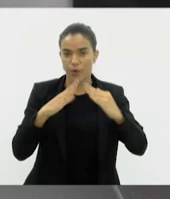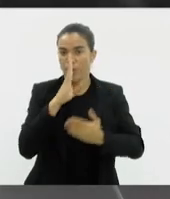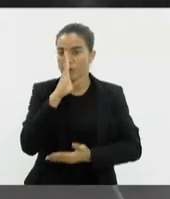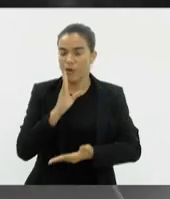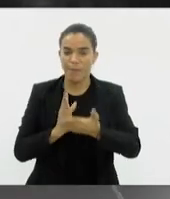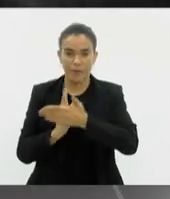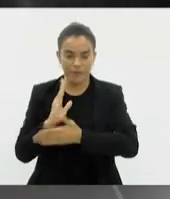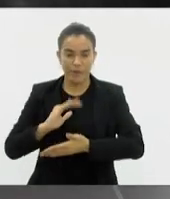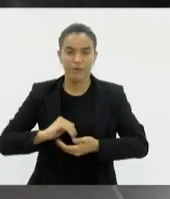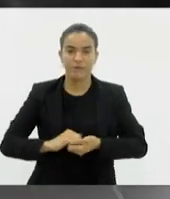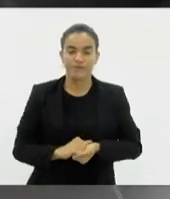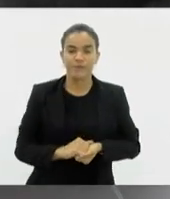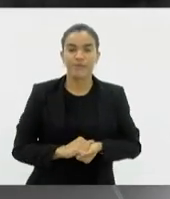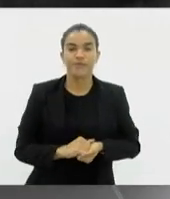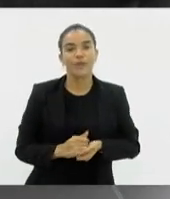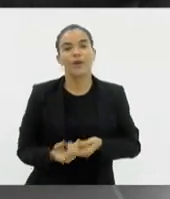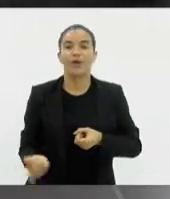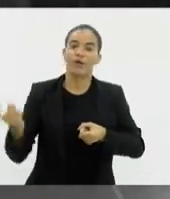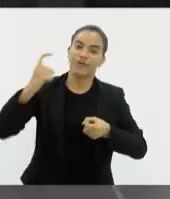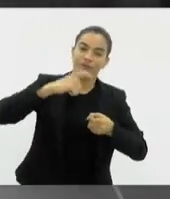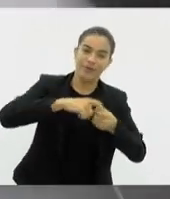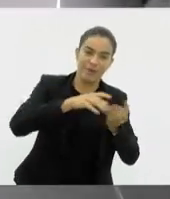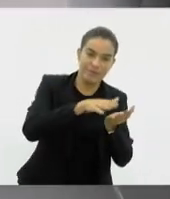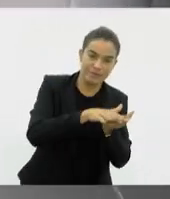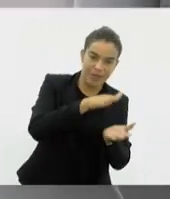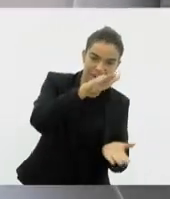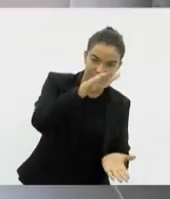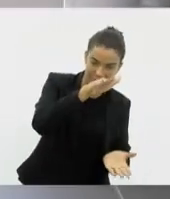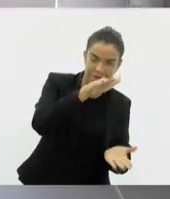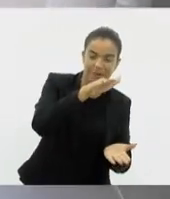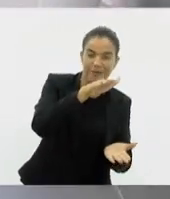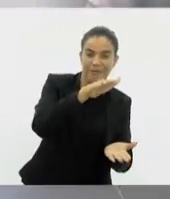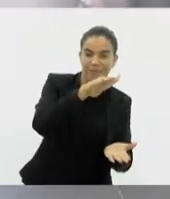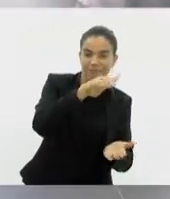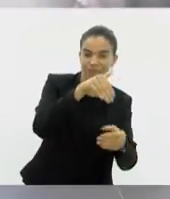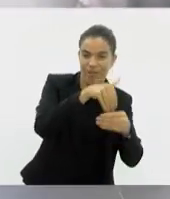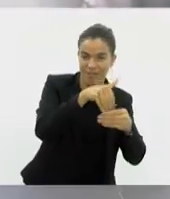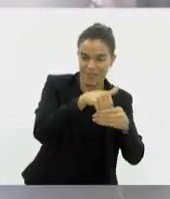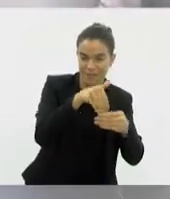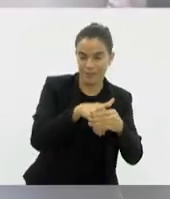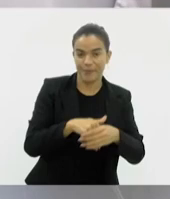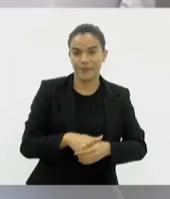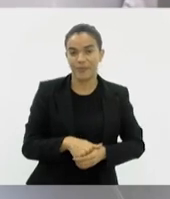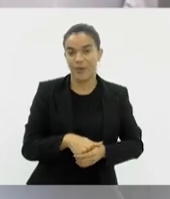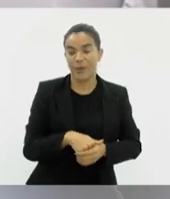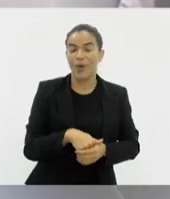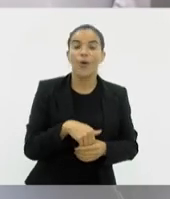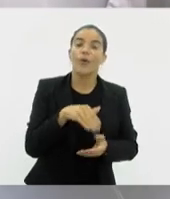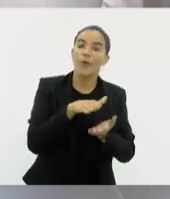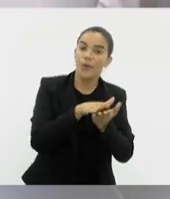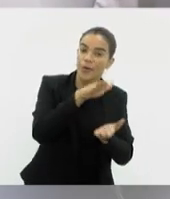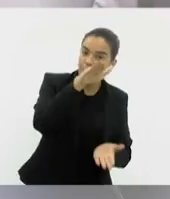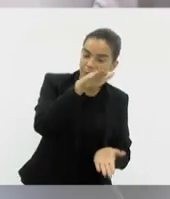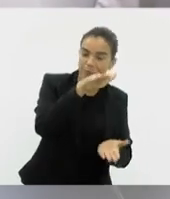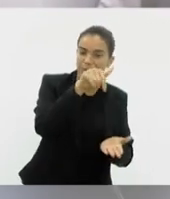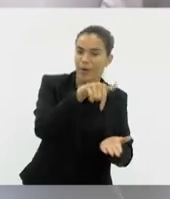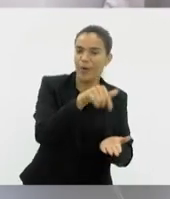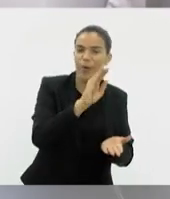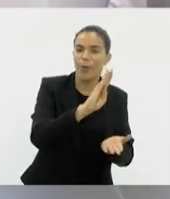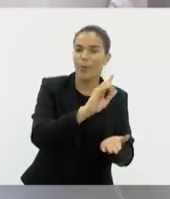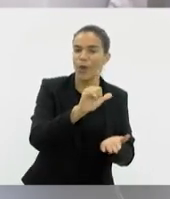permaneçam como estão. Aprovado, voltamos então ao bloco. Então, cantando aqui o bloco que vai do